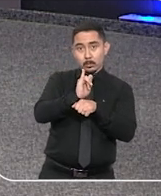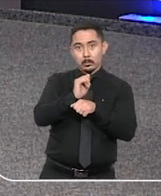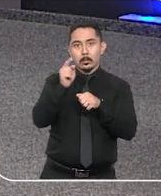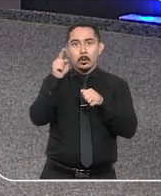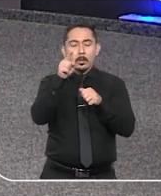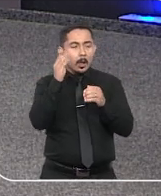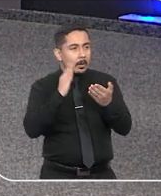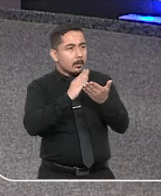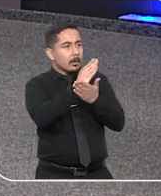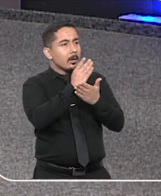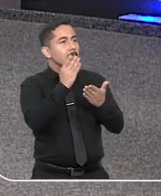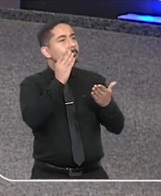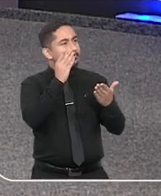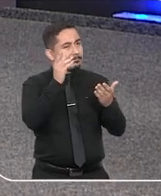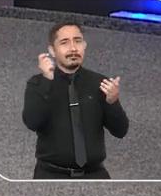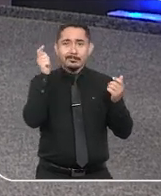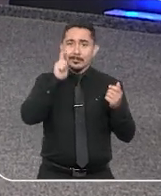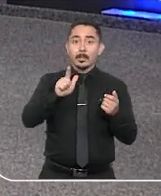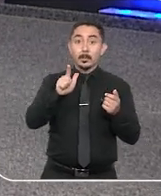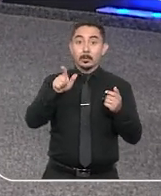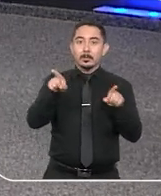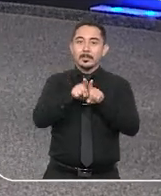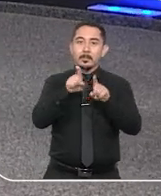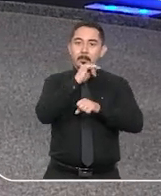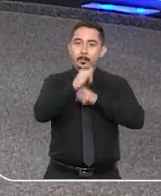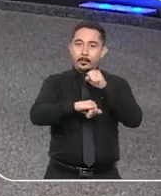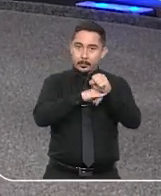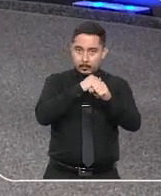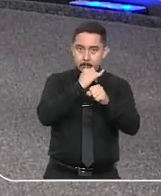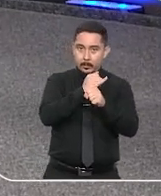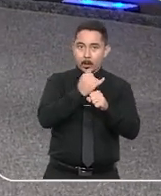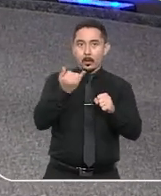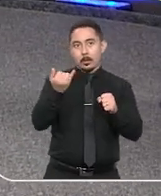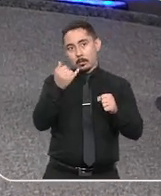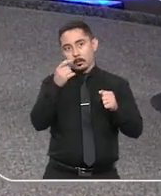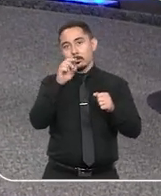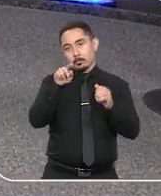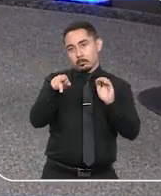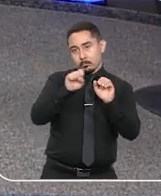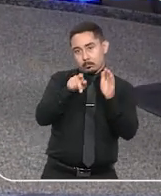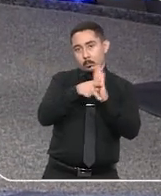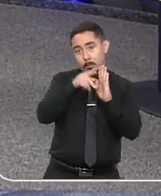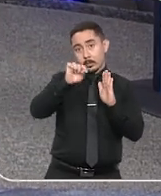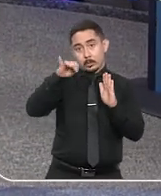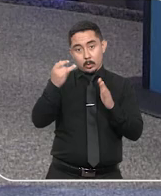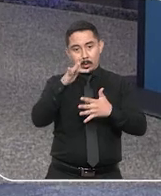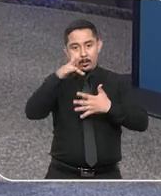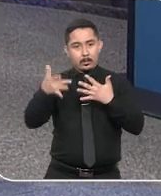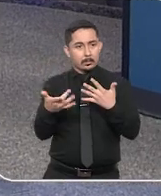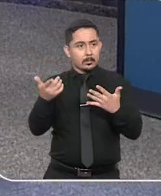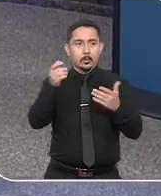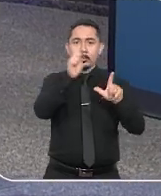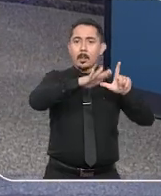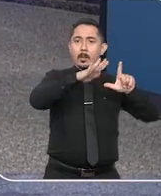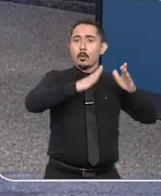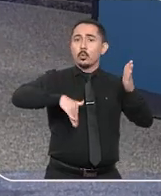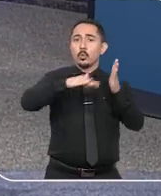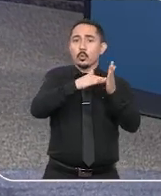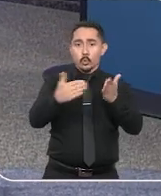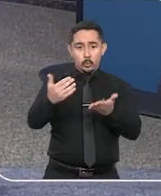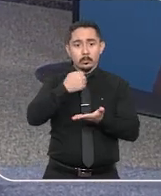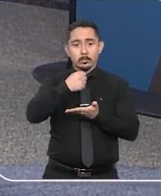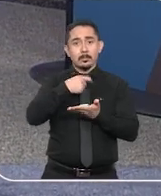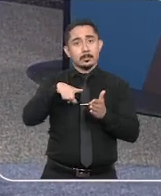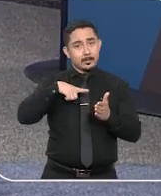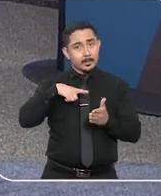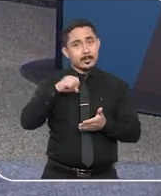YouTube. Vale a pena conferir. Acesse também o site oficial, as redes sociais e as principais plataformas de